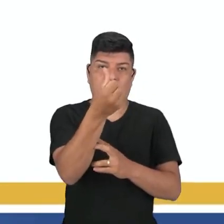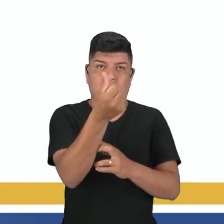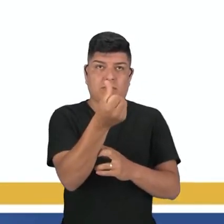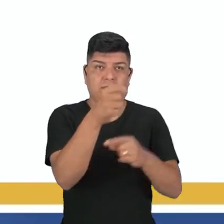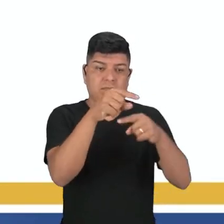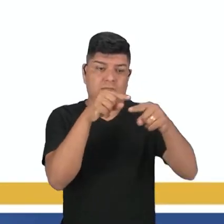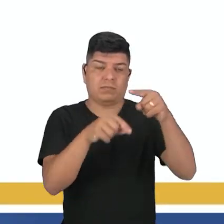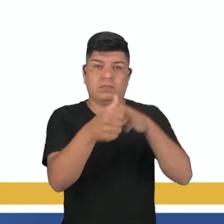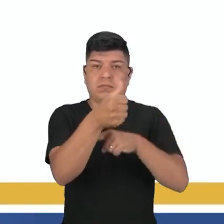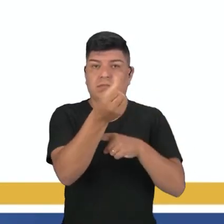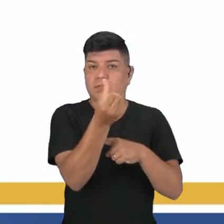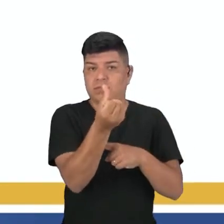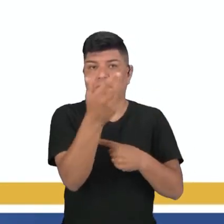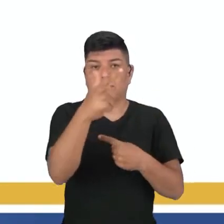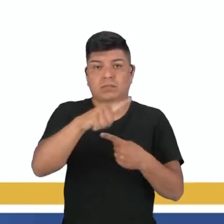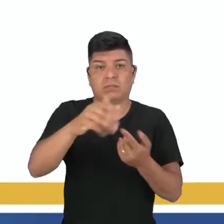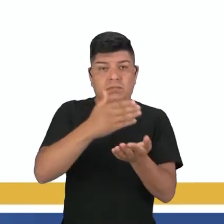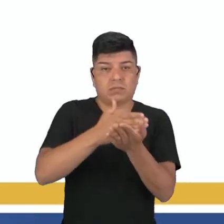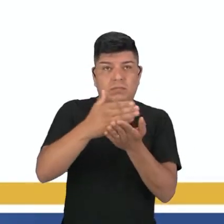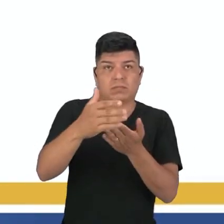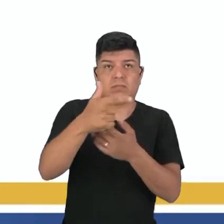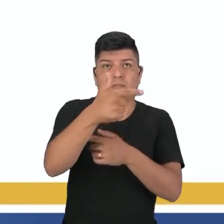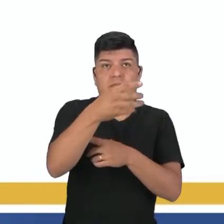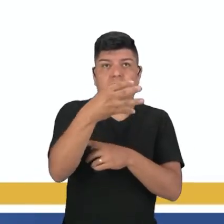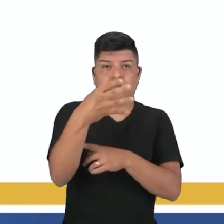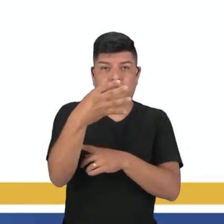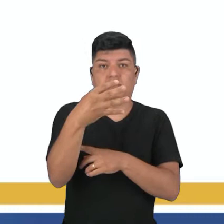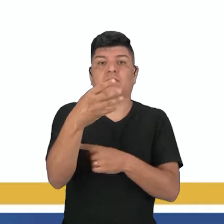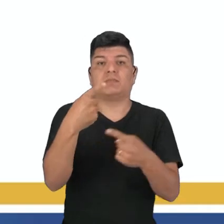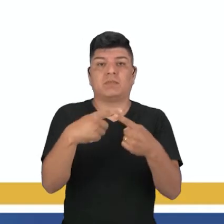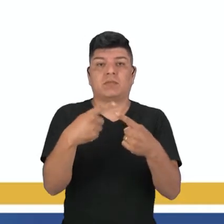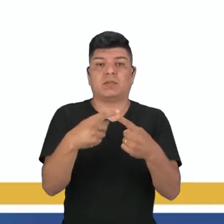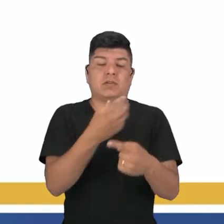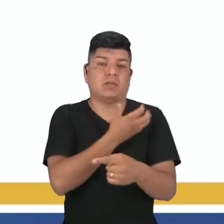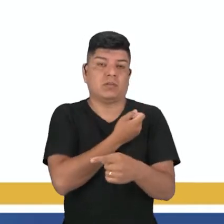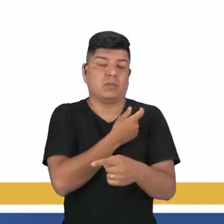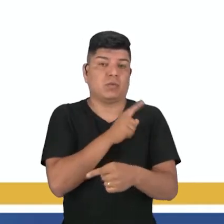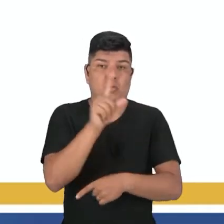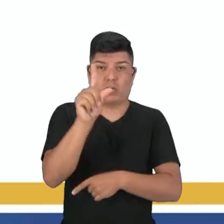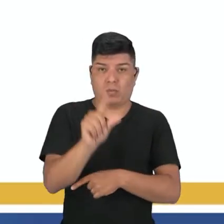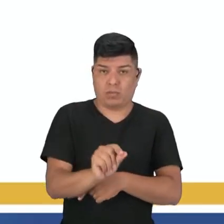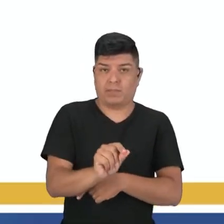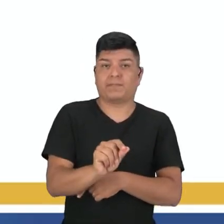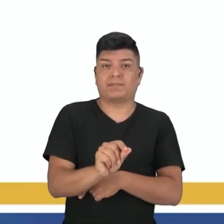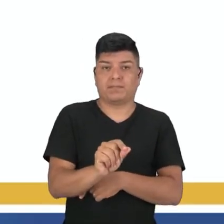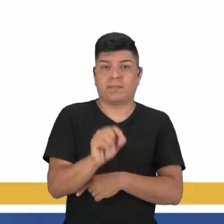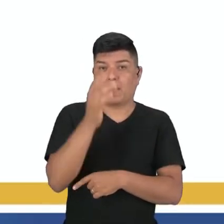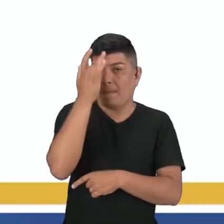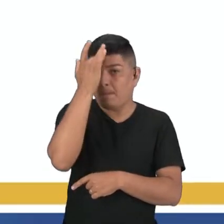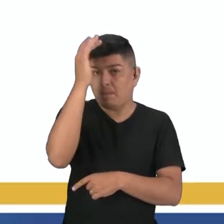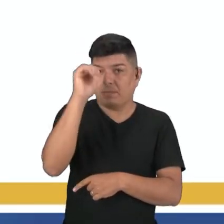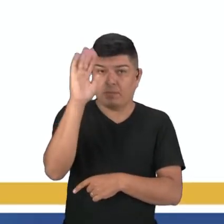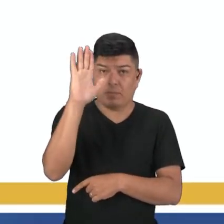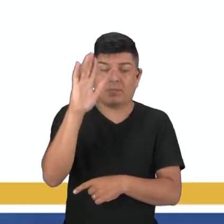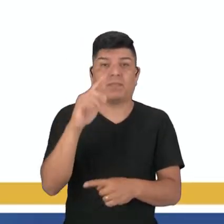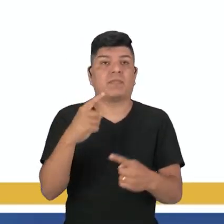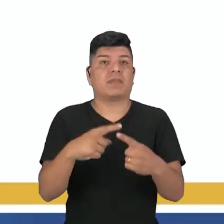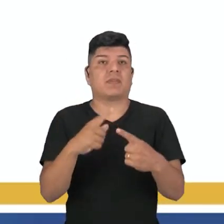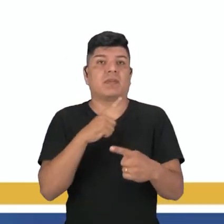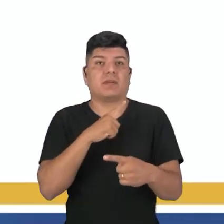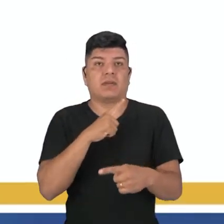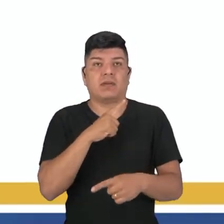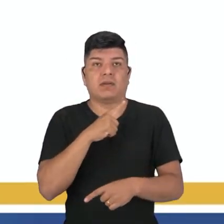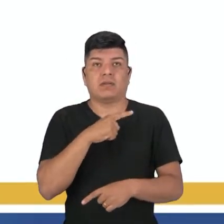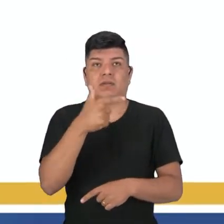16, Começamos novamente aqui pelo 24, porque é um número menor, é mais fácil de dividir assim. E aí eu tenho